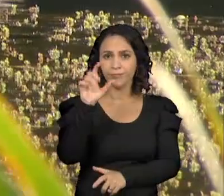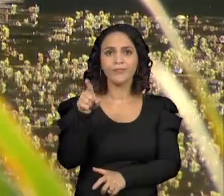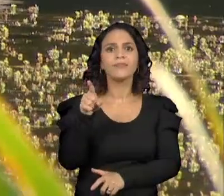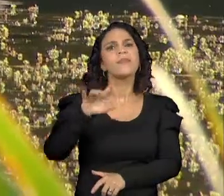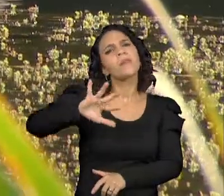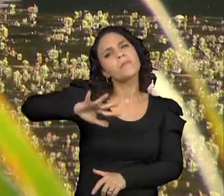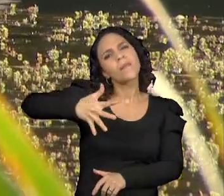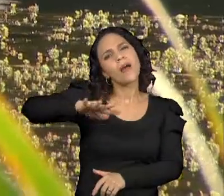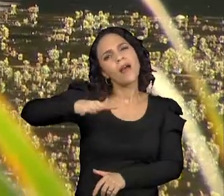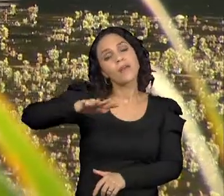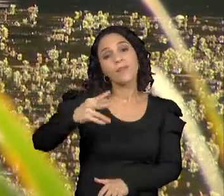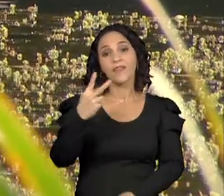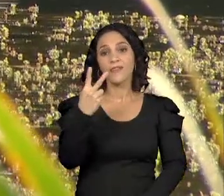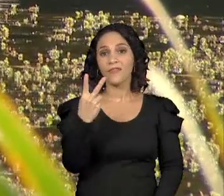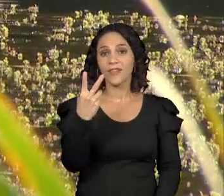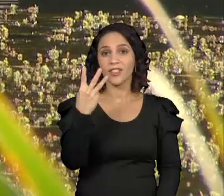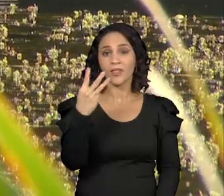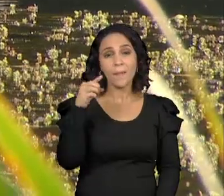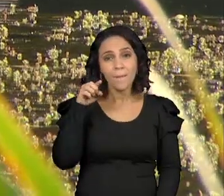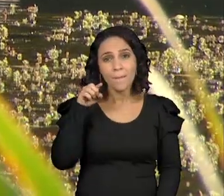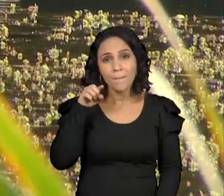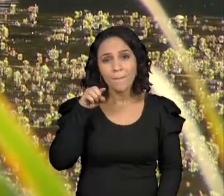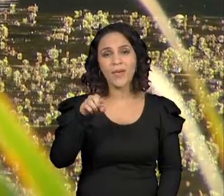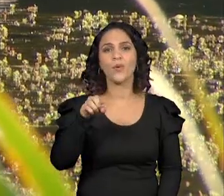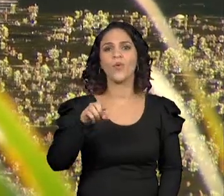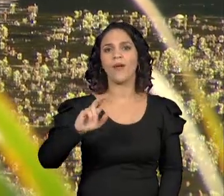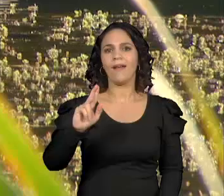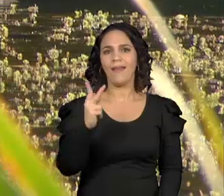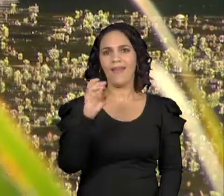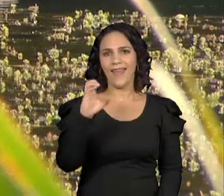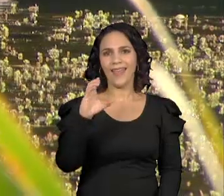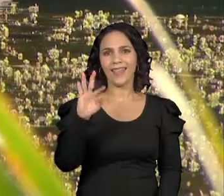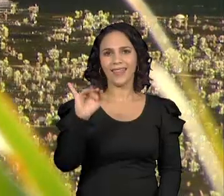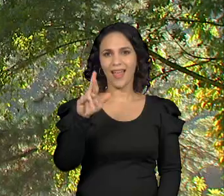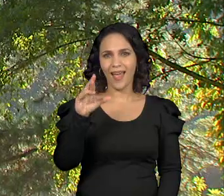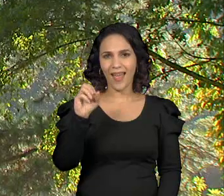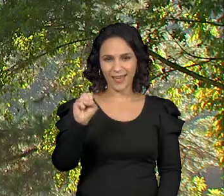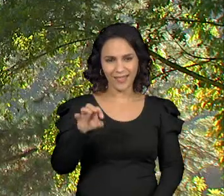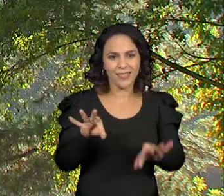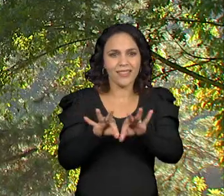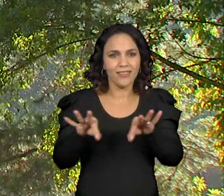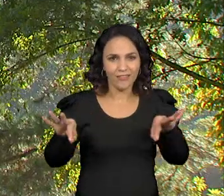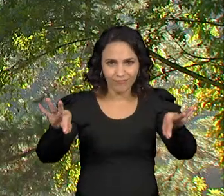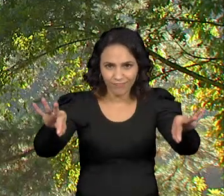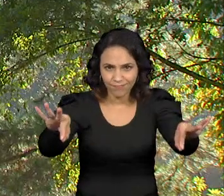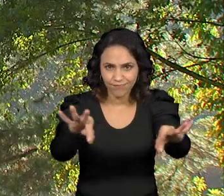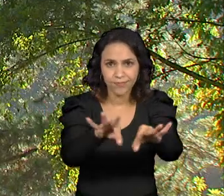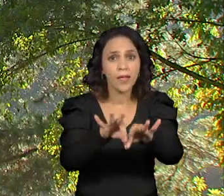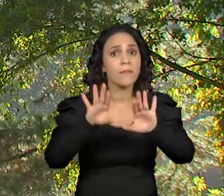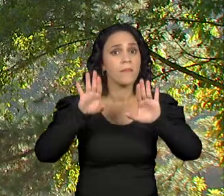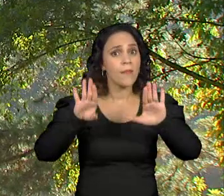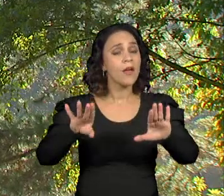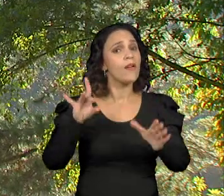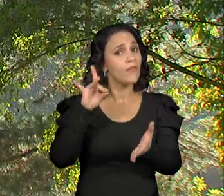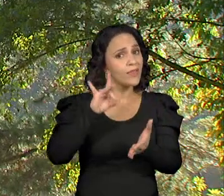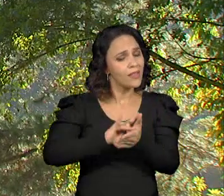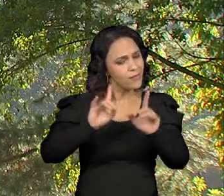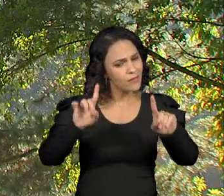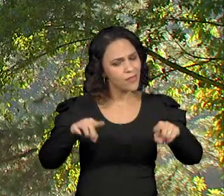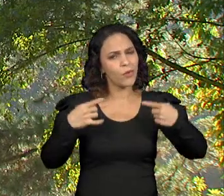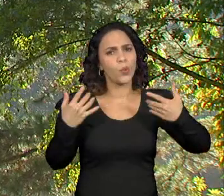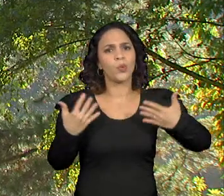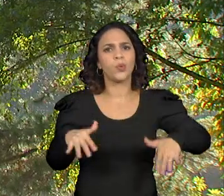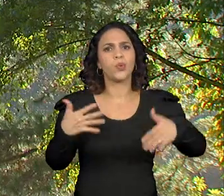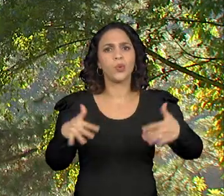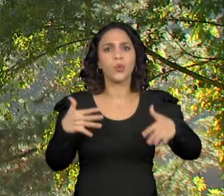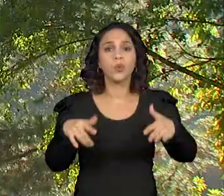corresponde a mais ou menos 23 mil hectares, mas nós temos um desafio imenso, que é justamente